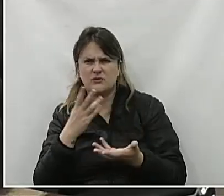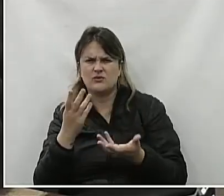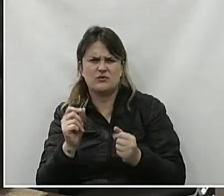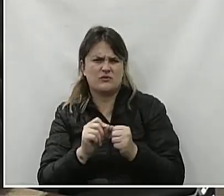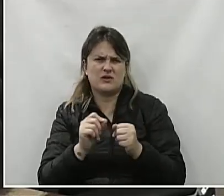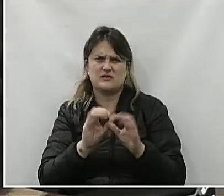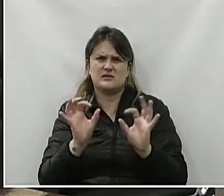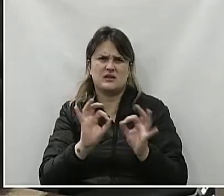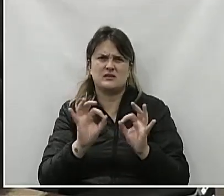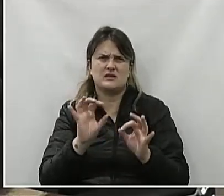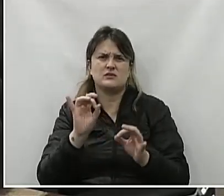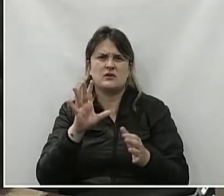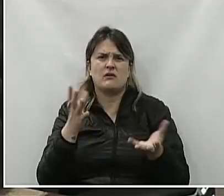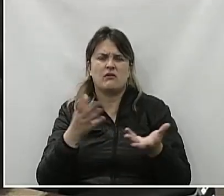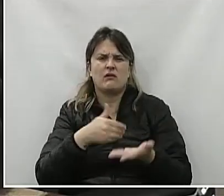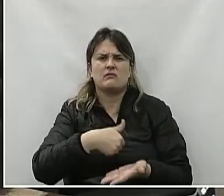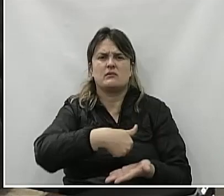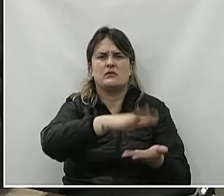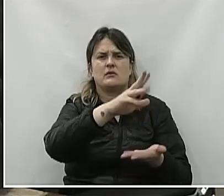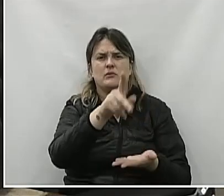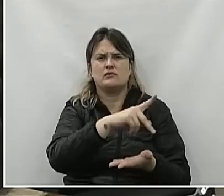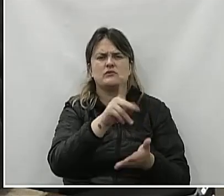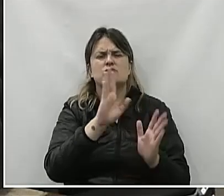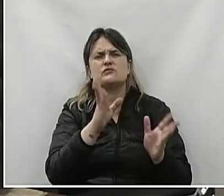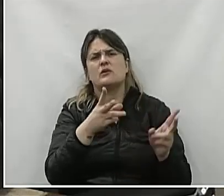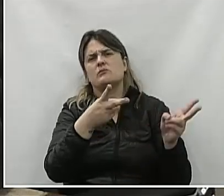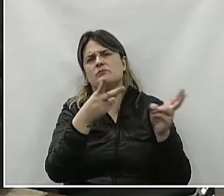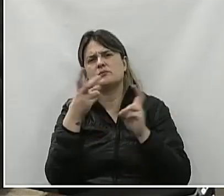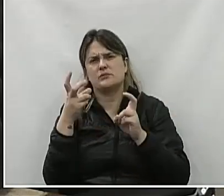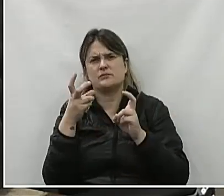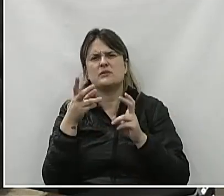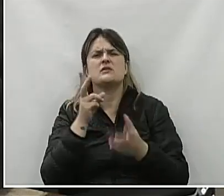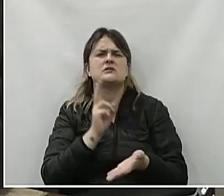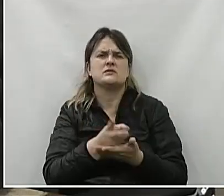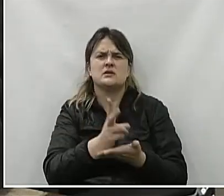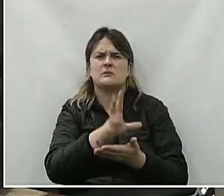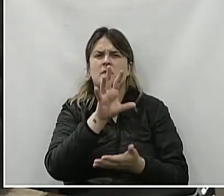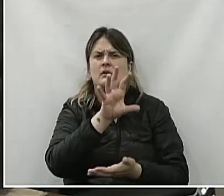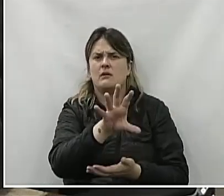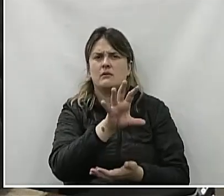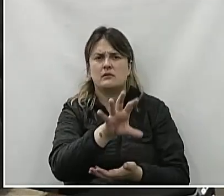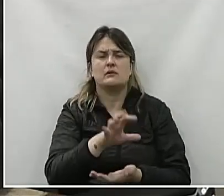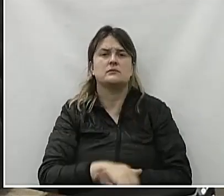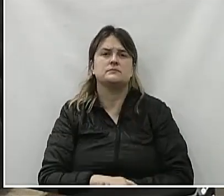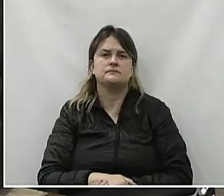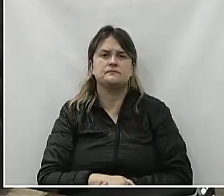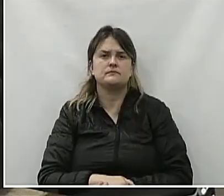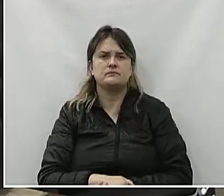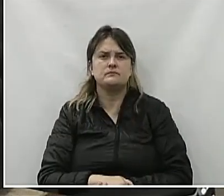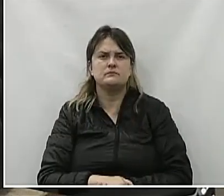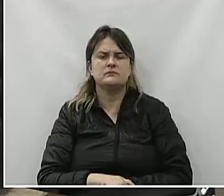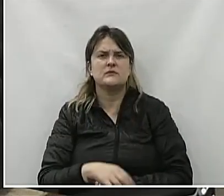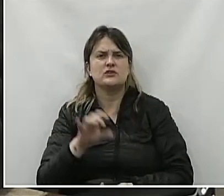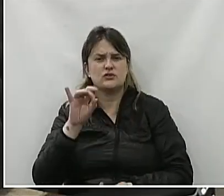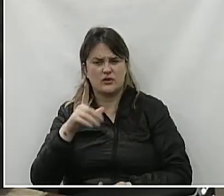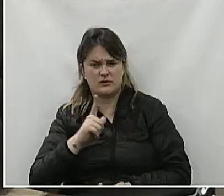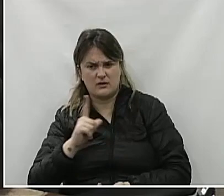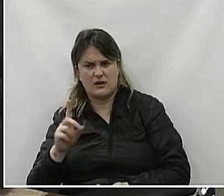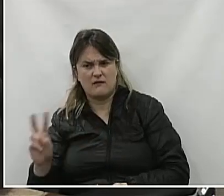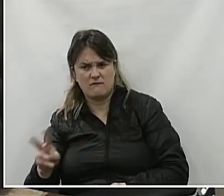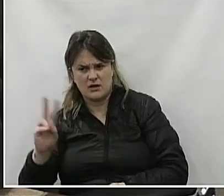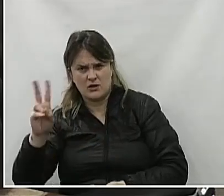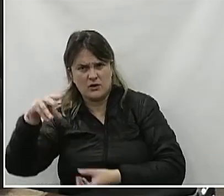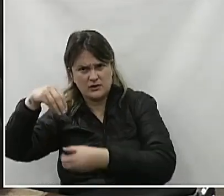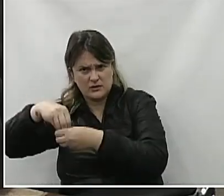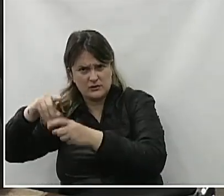livrar dos professores isso tá visto sempre foi assim o professor só tem valor quando tá